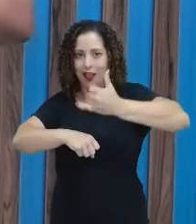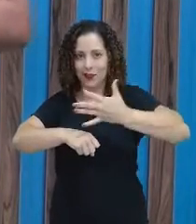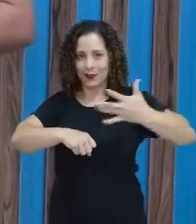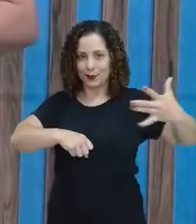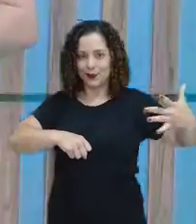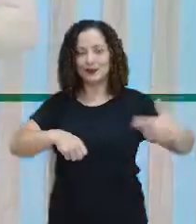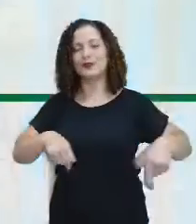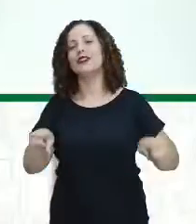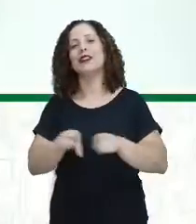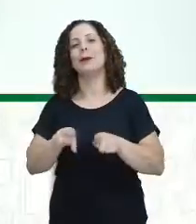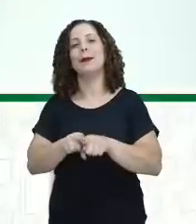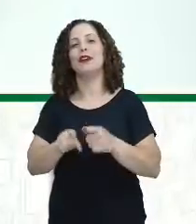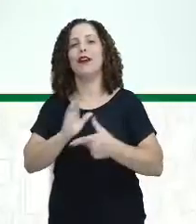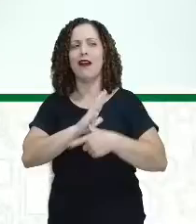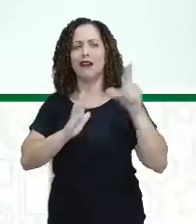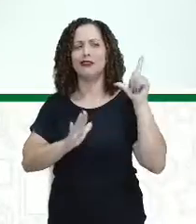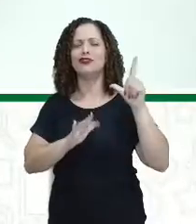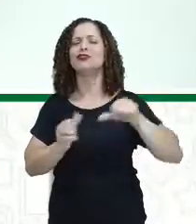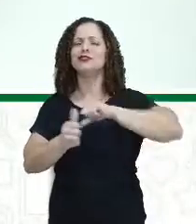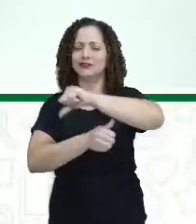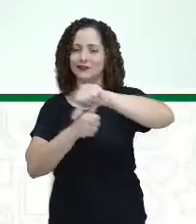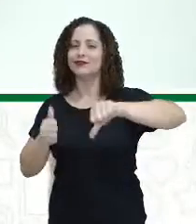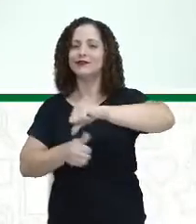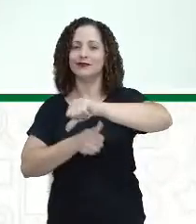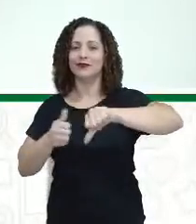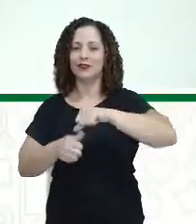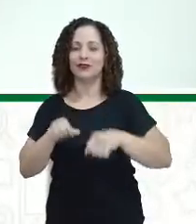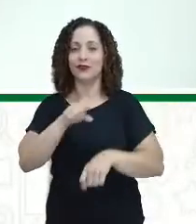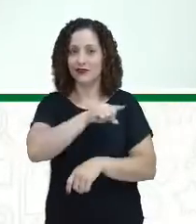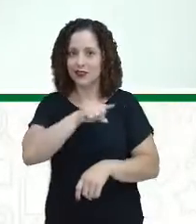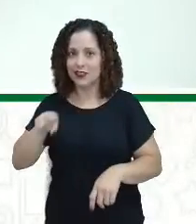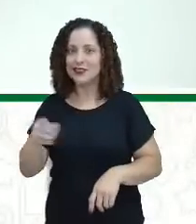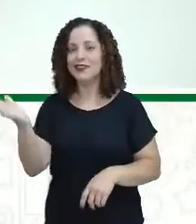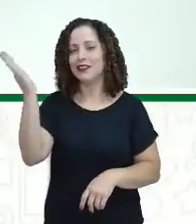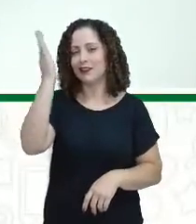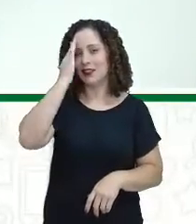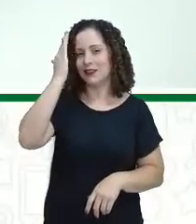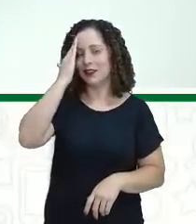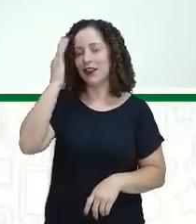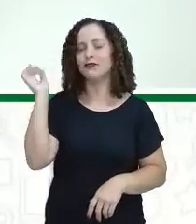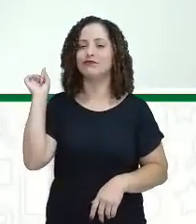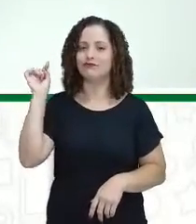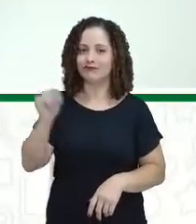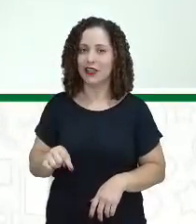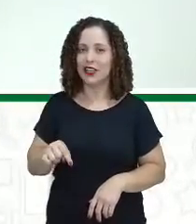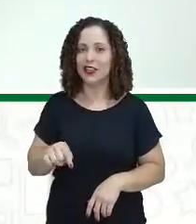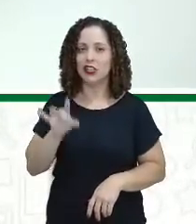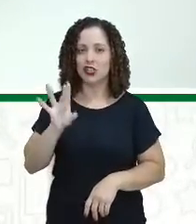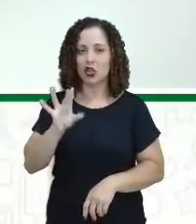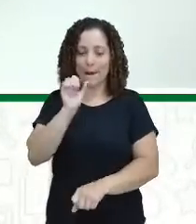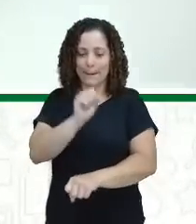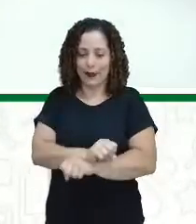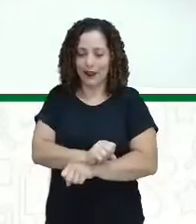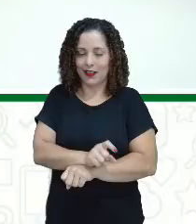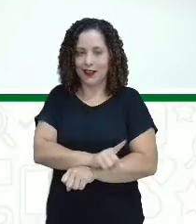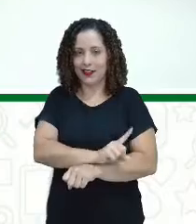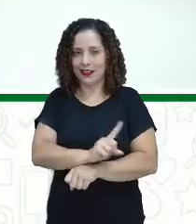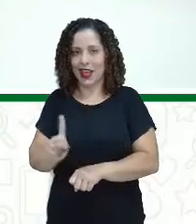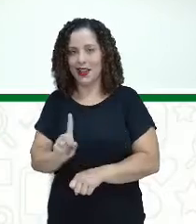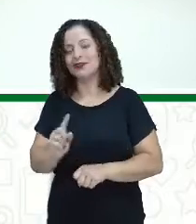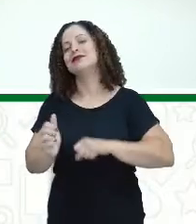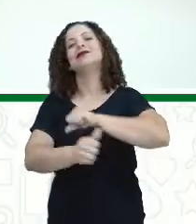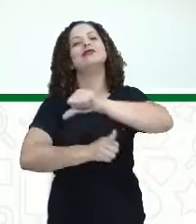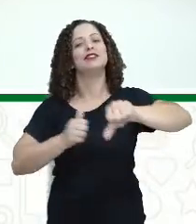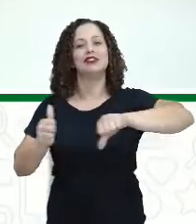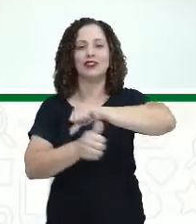processo de transformação. Então, vocês compreenderam que essa matéria ela não fica só paradinha, ela se